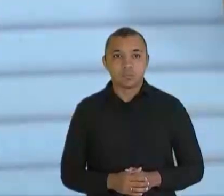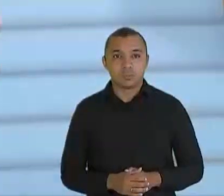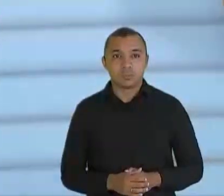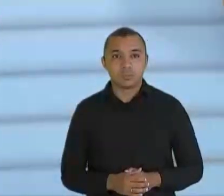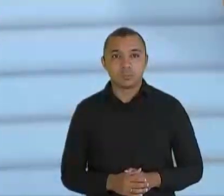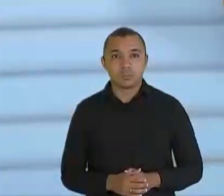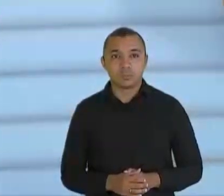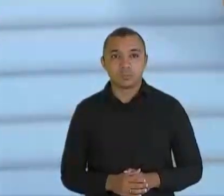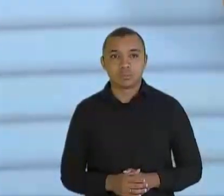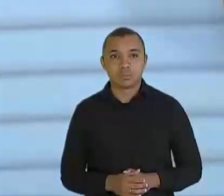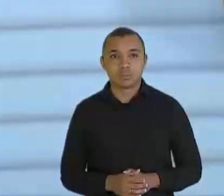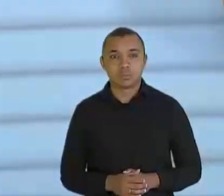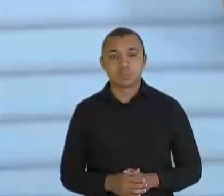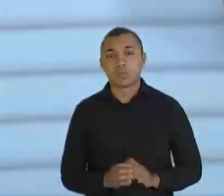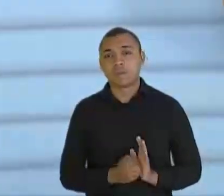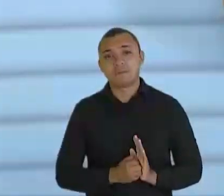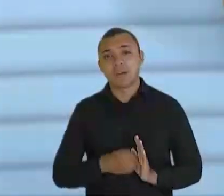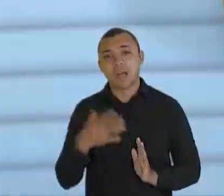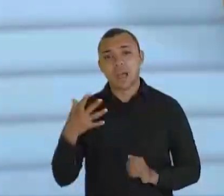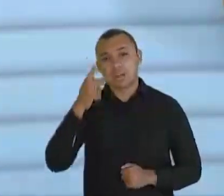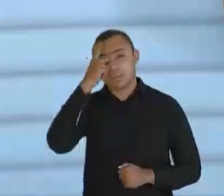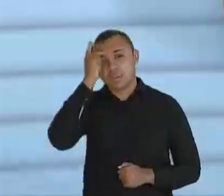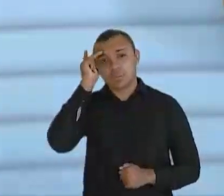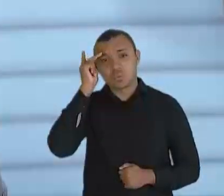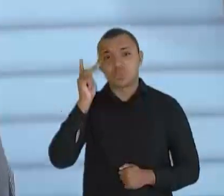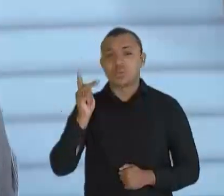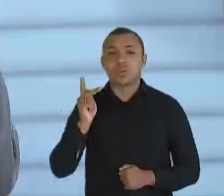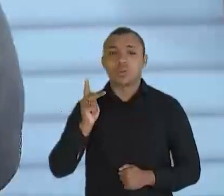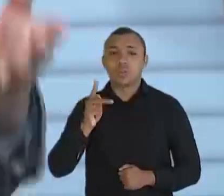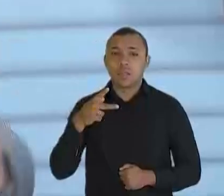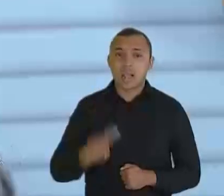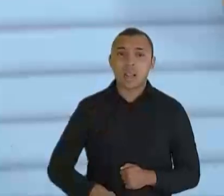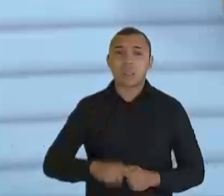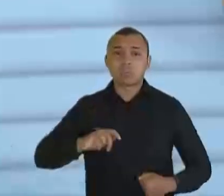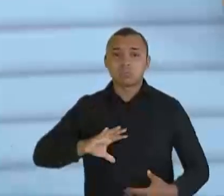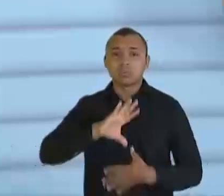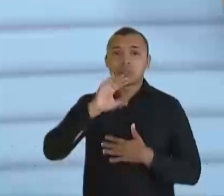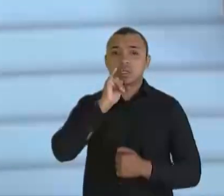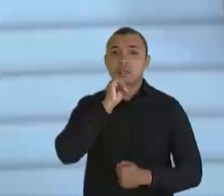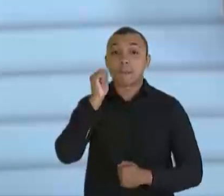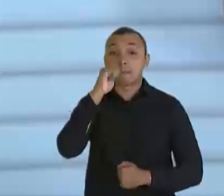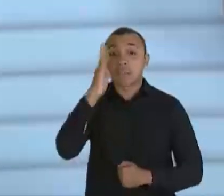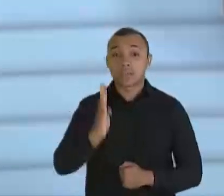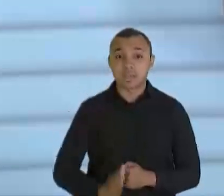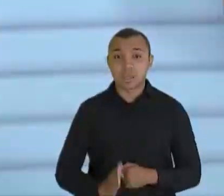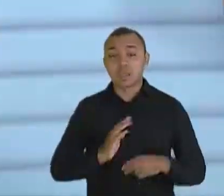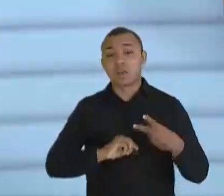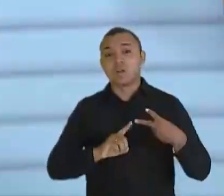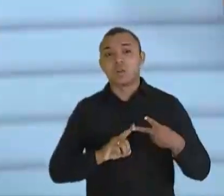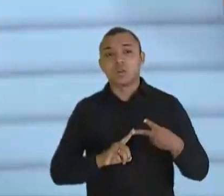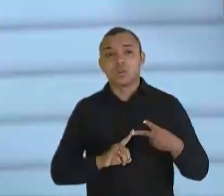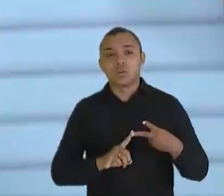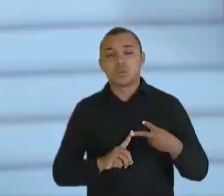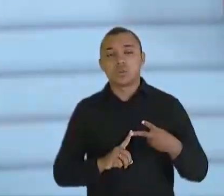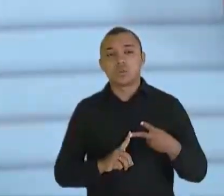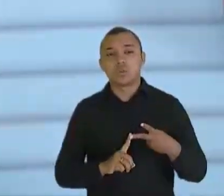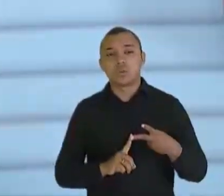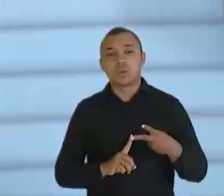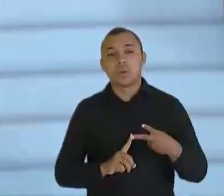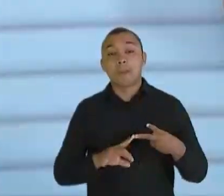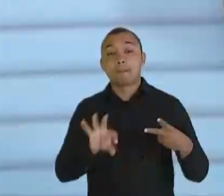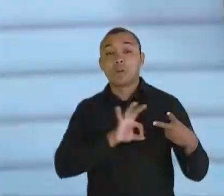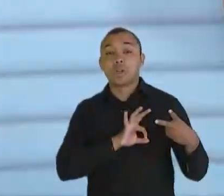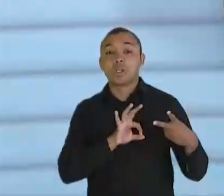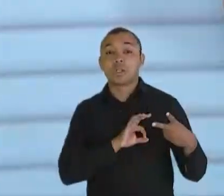Havia outros latino-americanos, havia vários latino-americanos, havia brasileiros, né? O coordenador nacional do SUSP estava lá, né? o Major